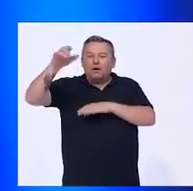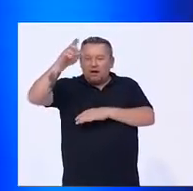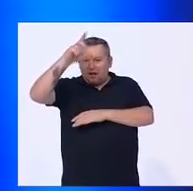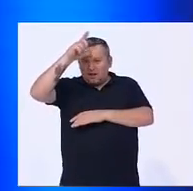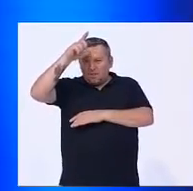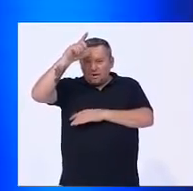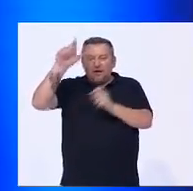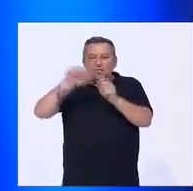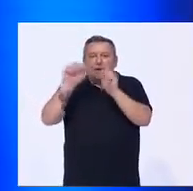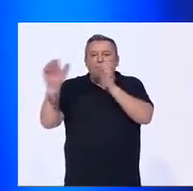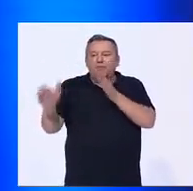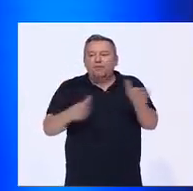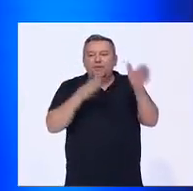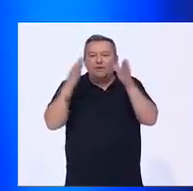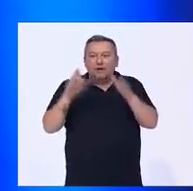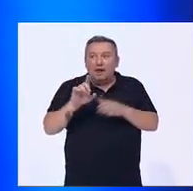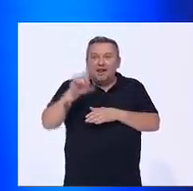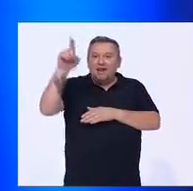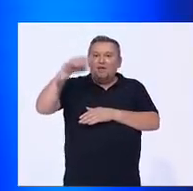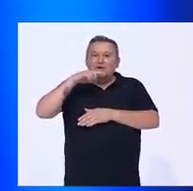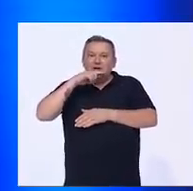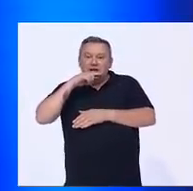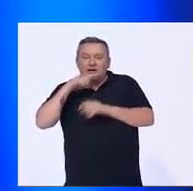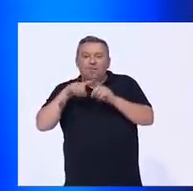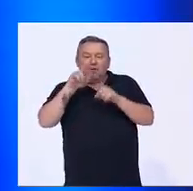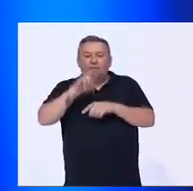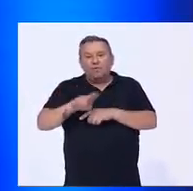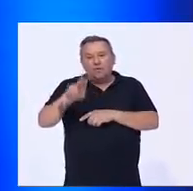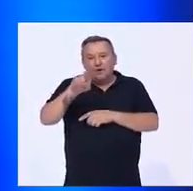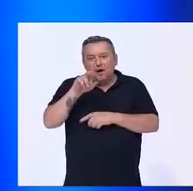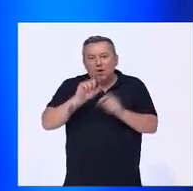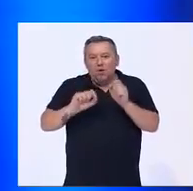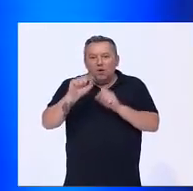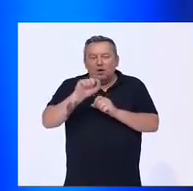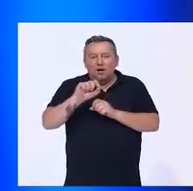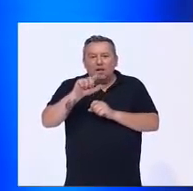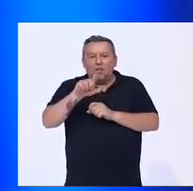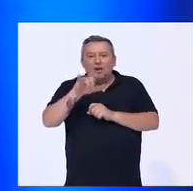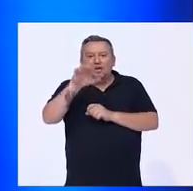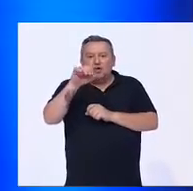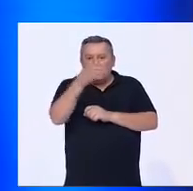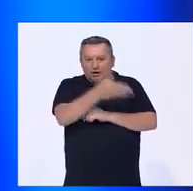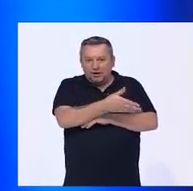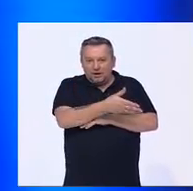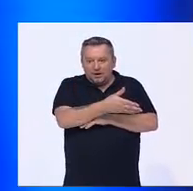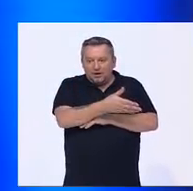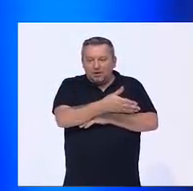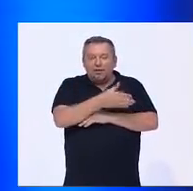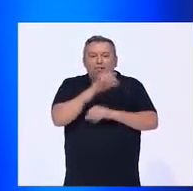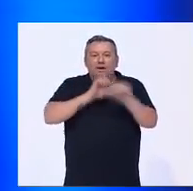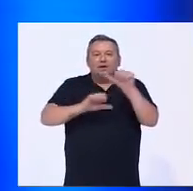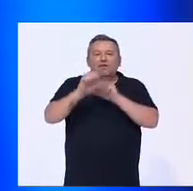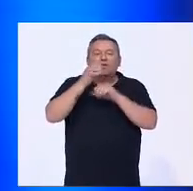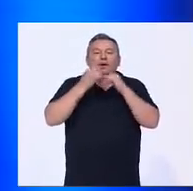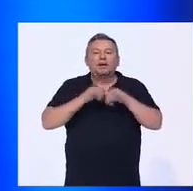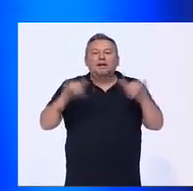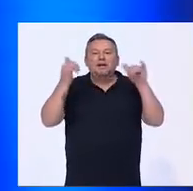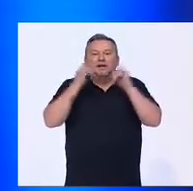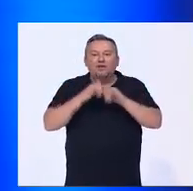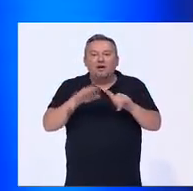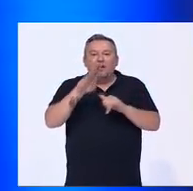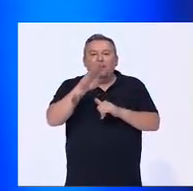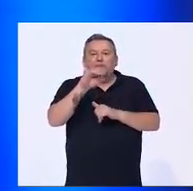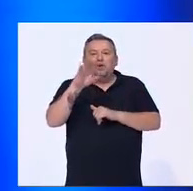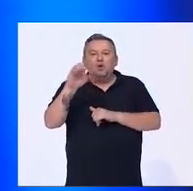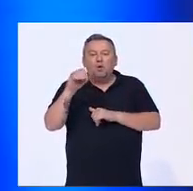tem bagaço de cana, claro que não tem, mas vão aproveitar com o lixo, o aproveitamento do lixo para transformar em energia, em